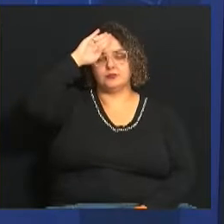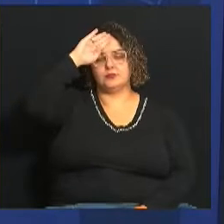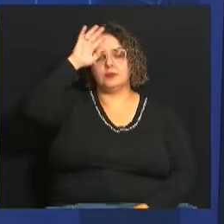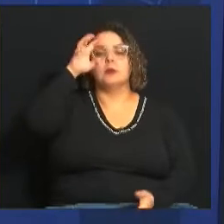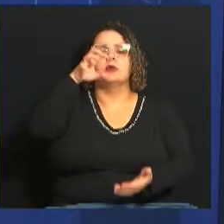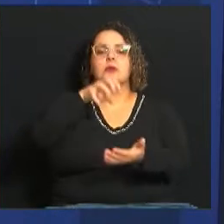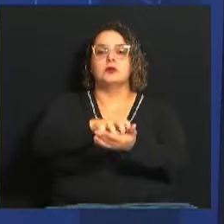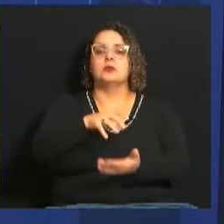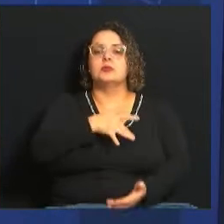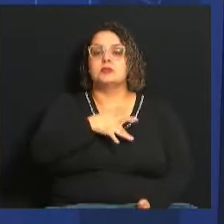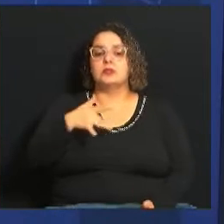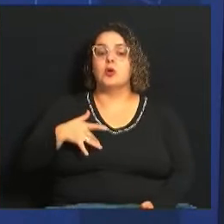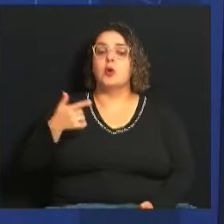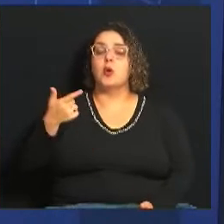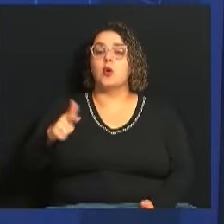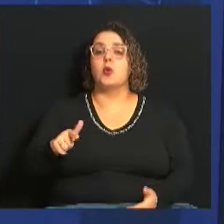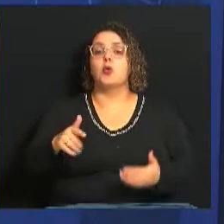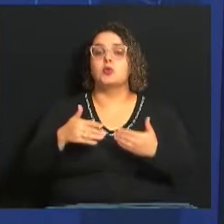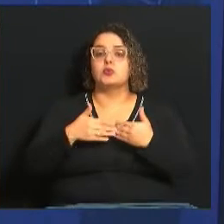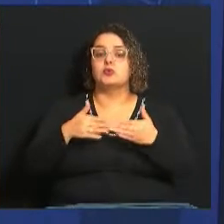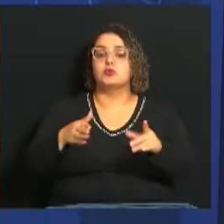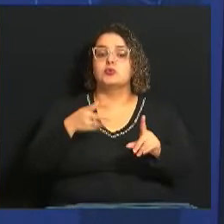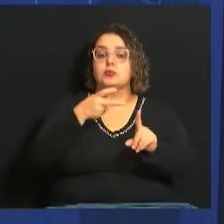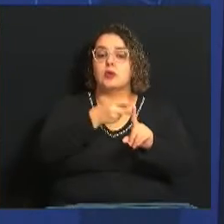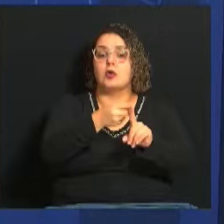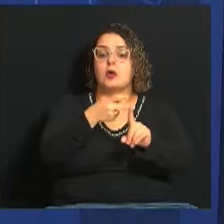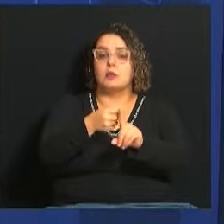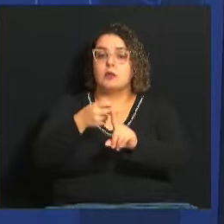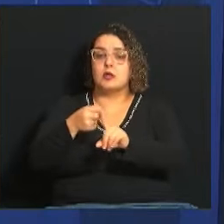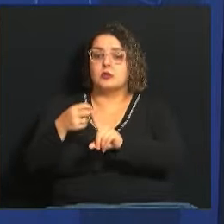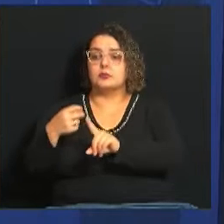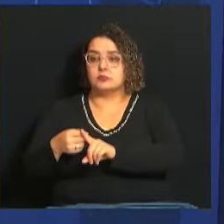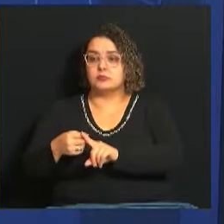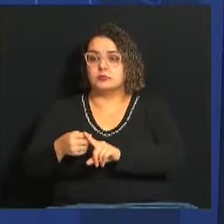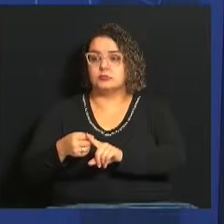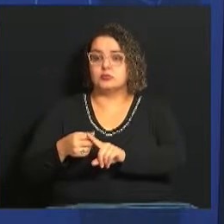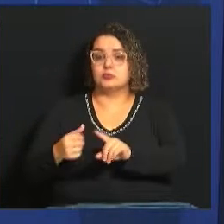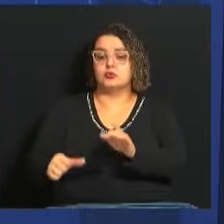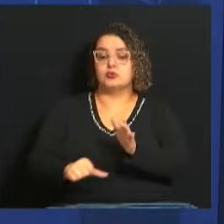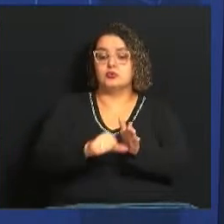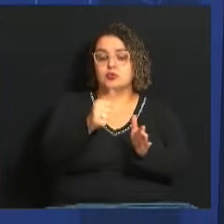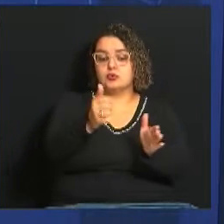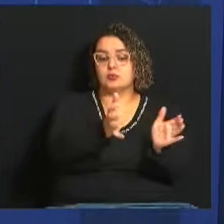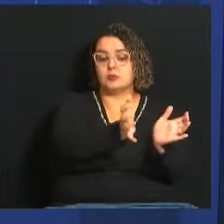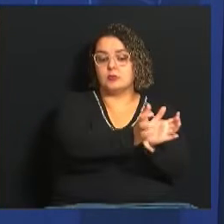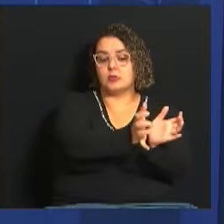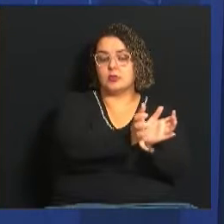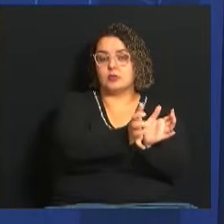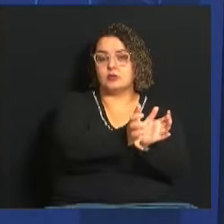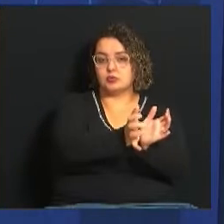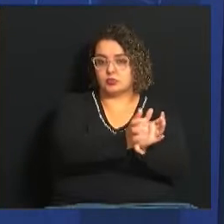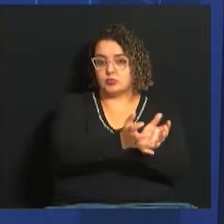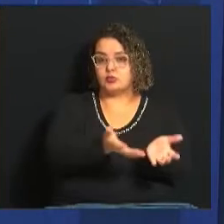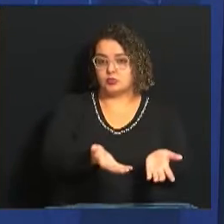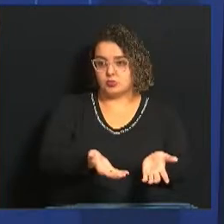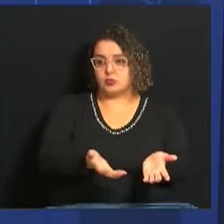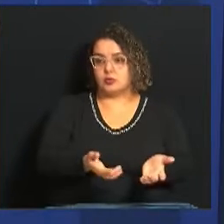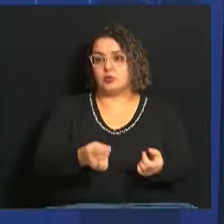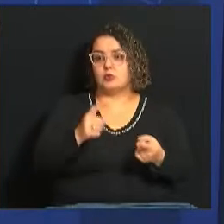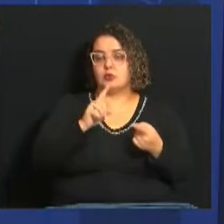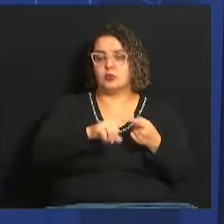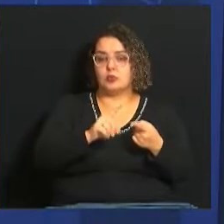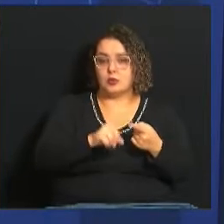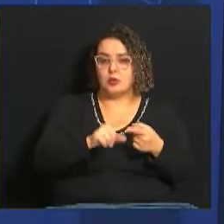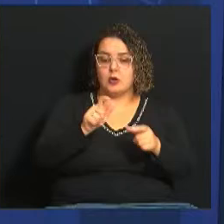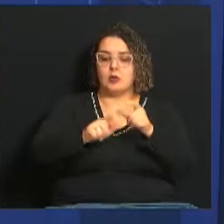saúde, eles continuam imunizando os indivíduos dos primeiros grupos, né, contemplados, entre eles pessoas